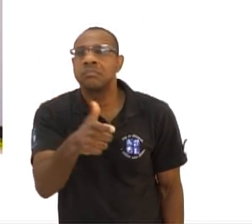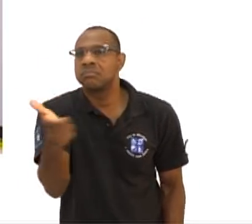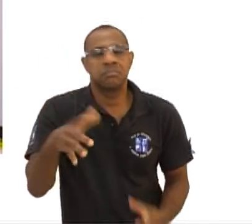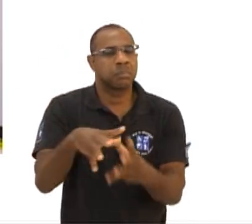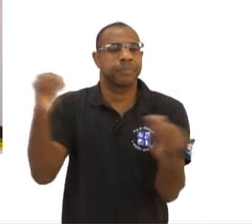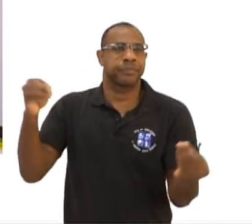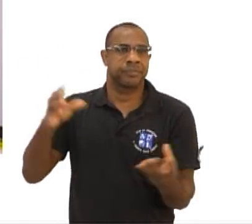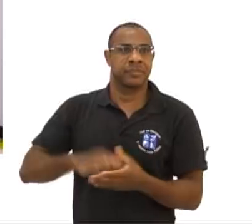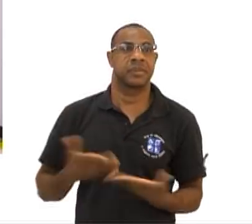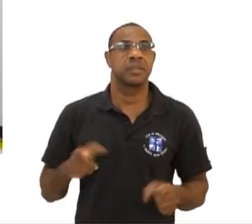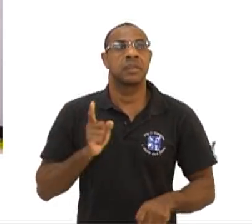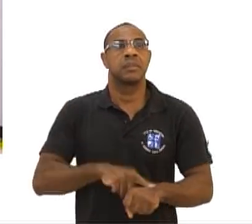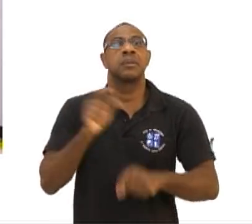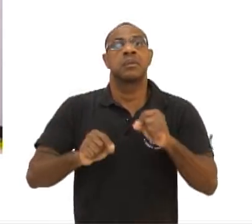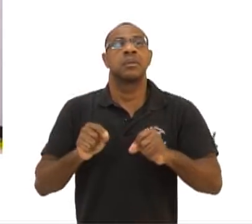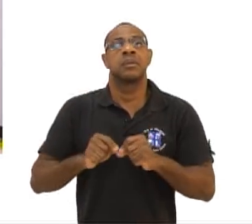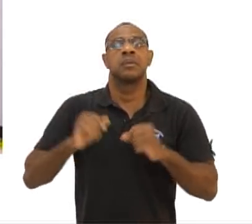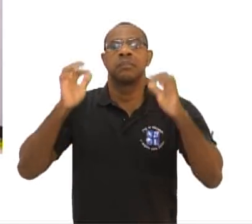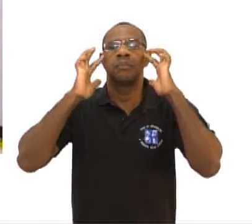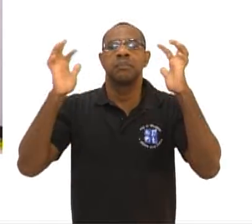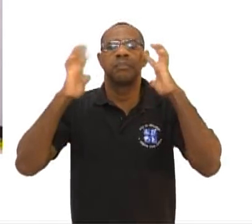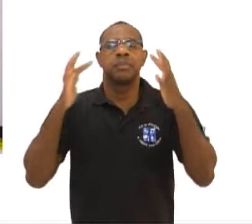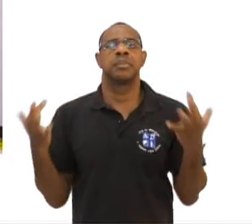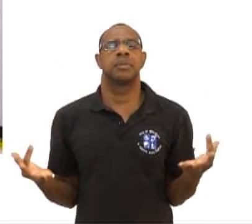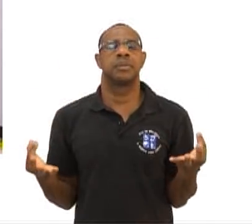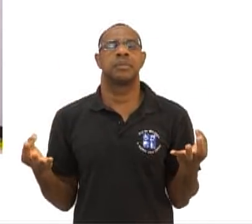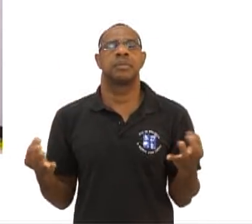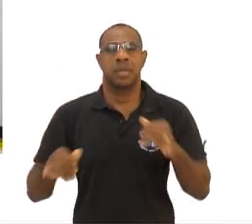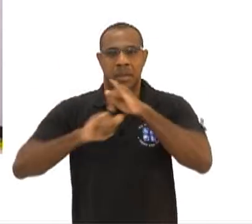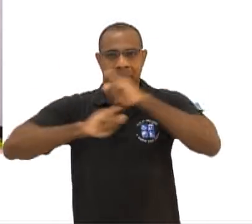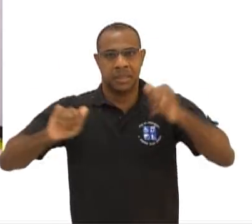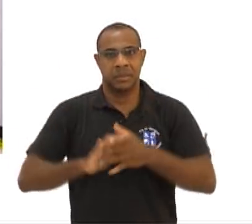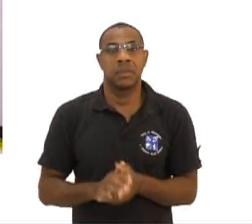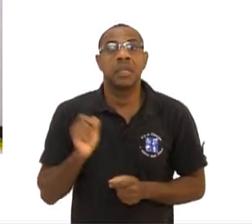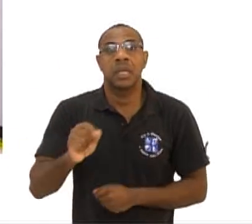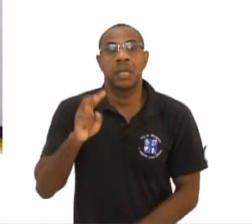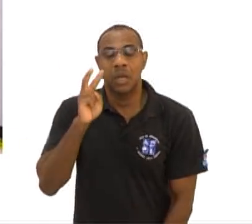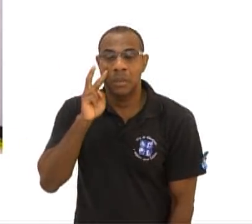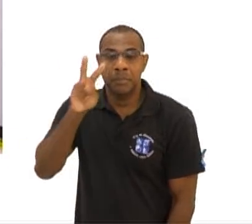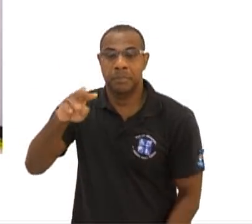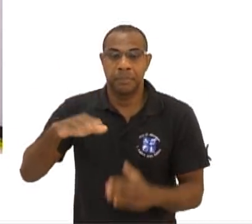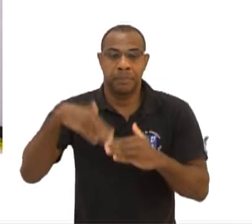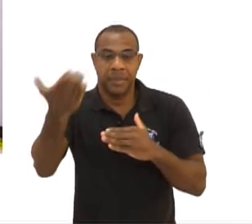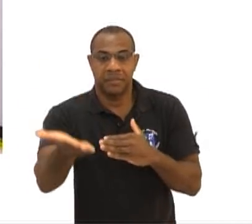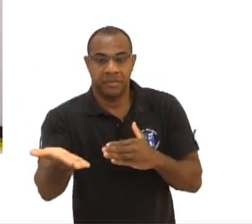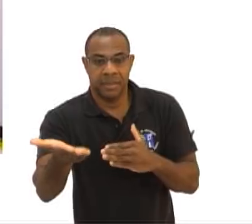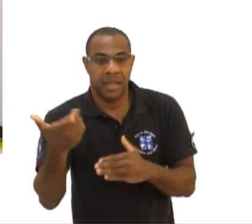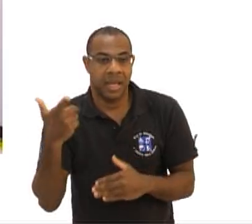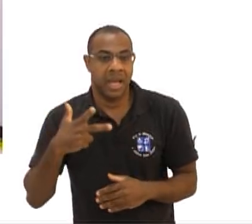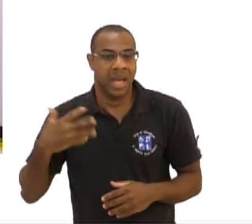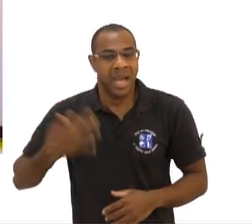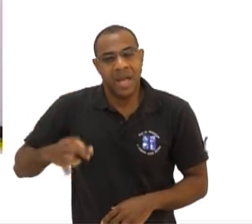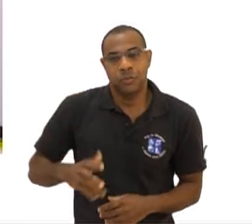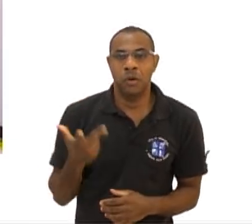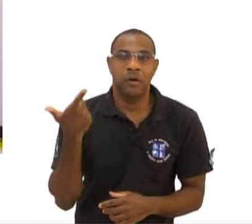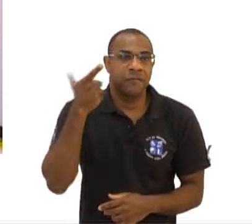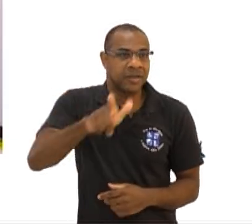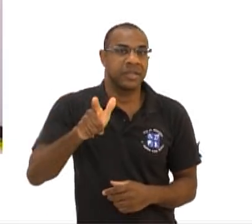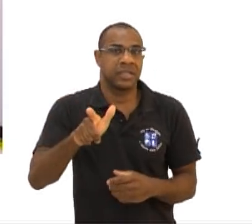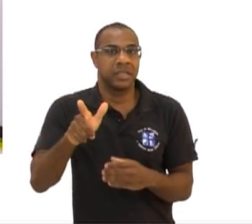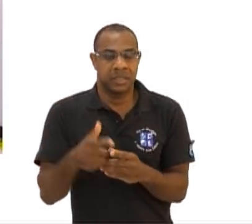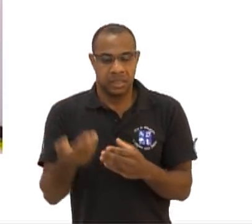desapareceram. Nesse momento ele transcendeu, deixando uma última mensagem. Quem olha para fora, adormece. Quem olha para